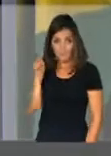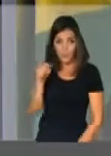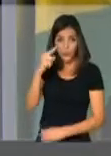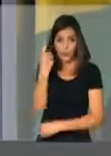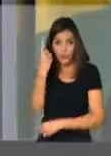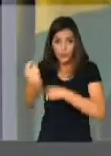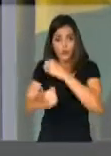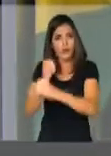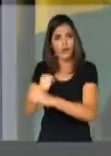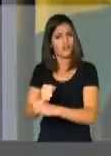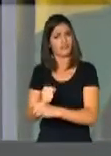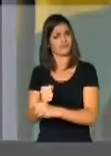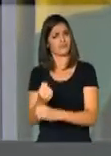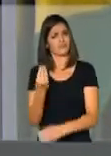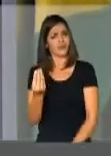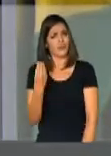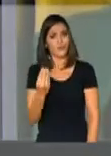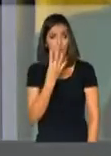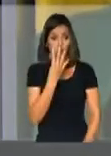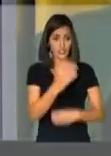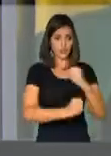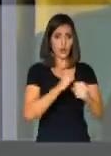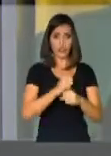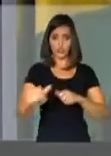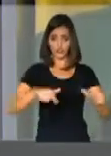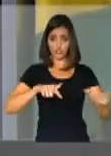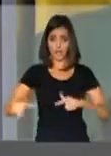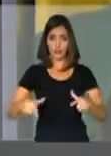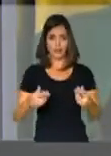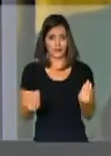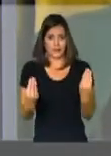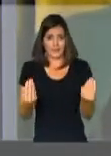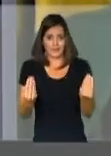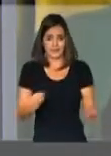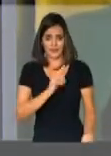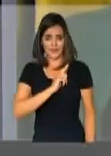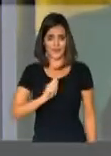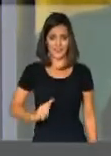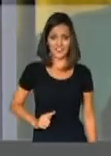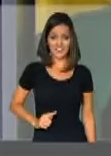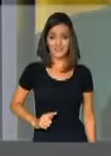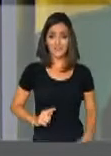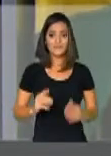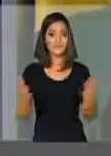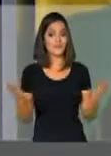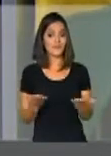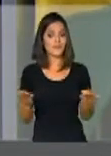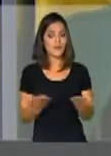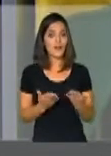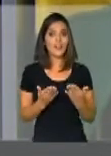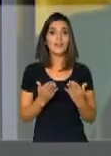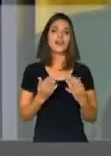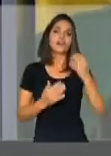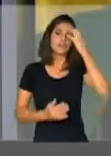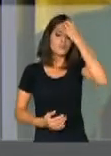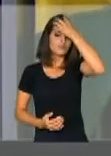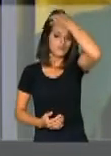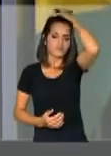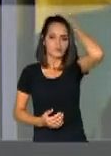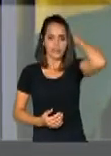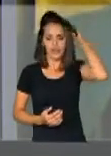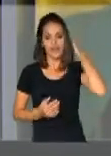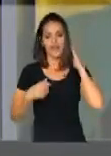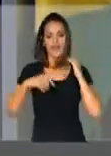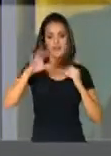por apenas quatro anos de mandato nesse momento o ato e ocupa o terceiro lugar entre os estados